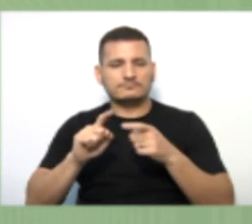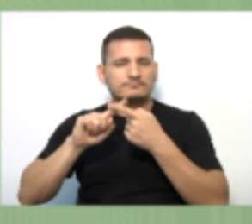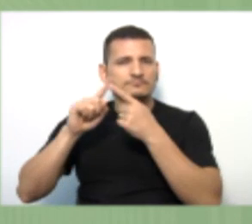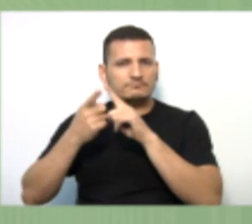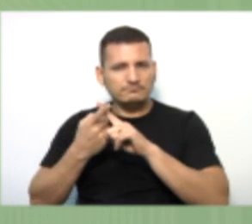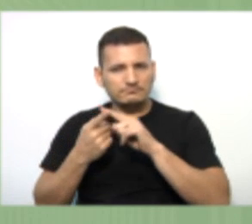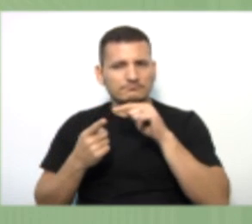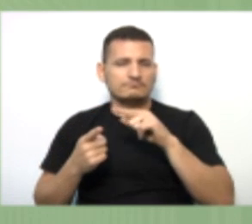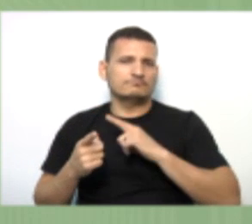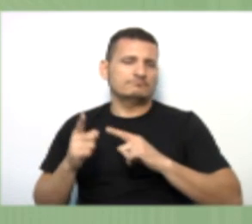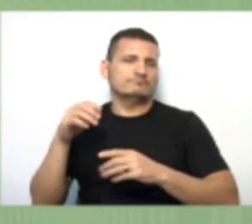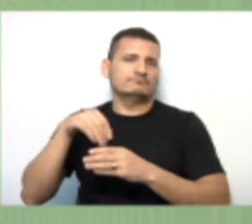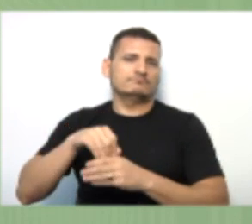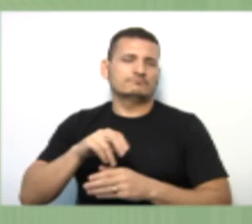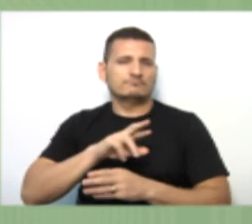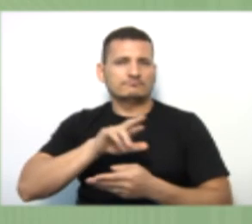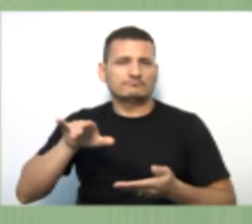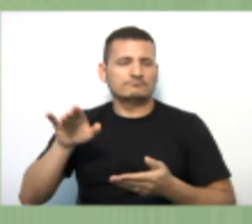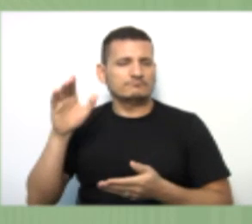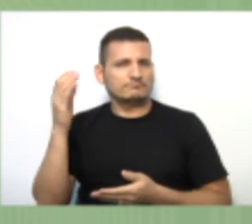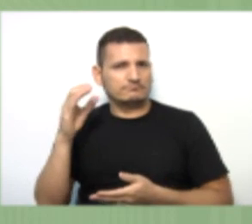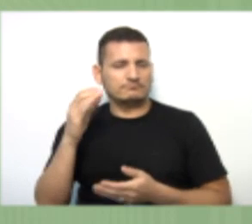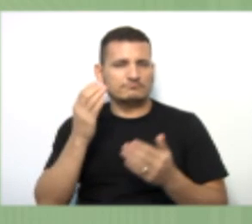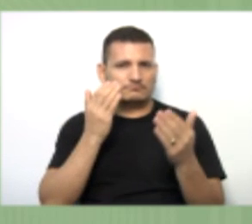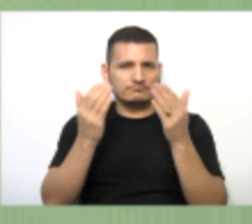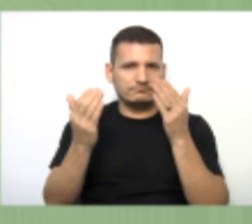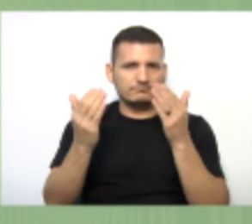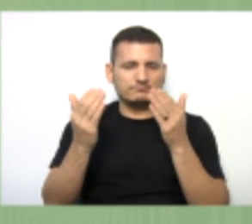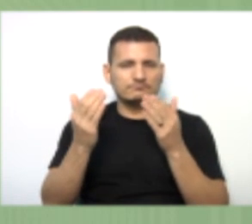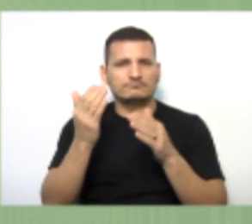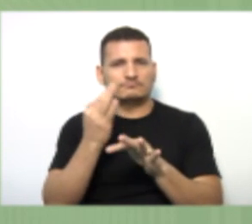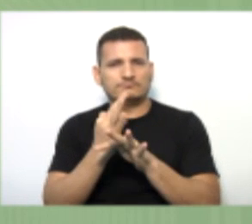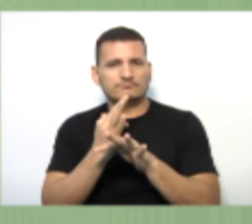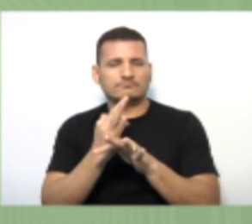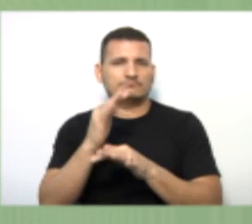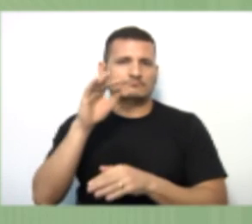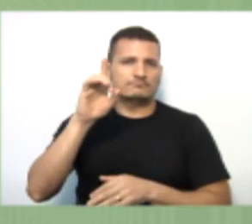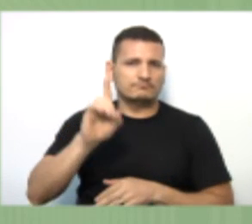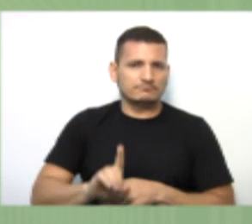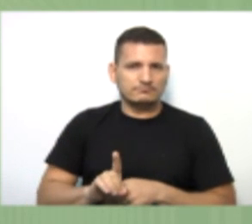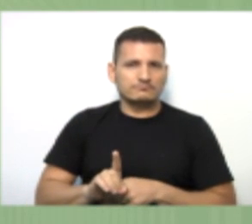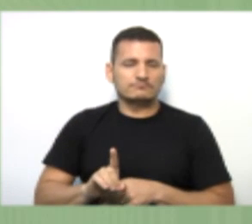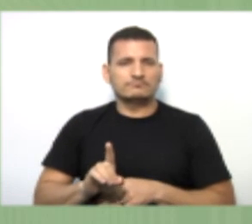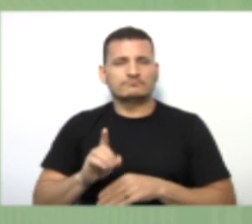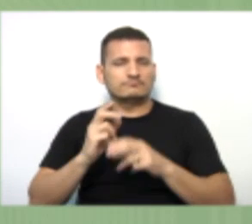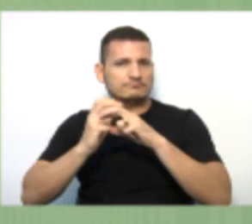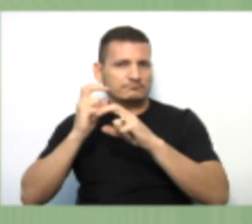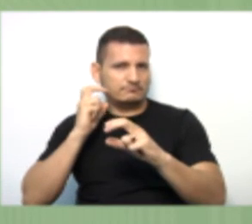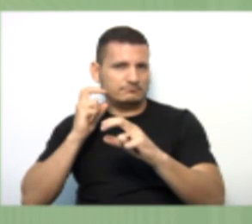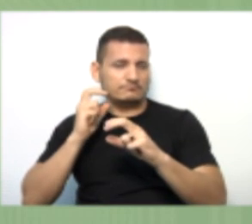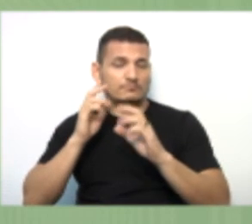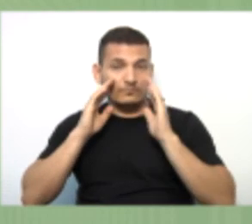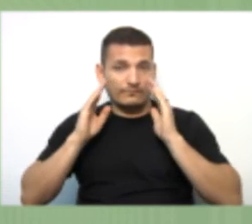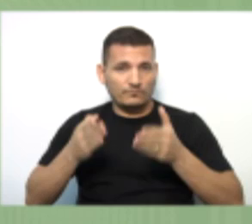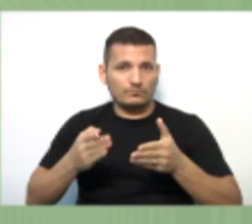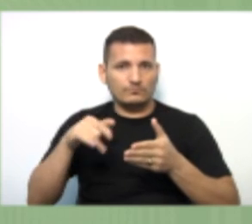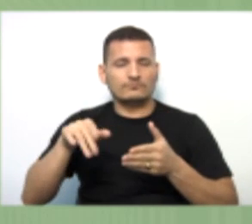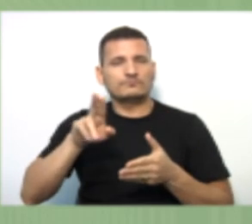diversas ciências, tais como psicologia, física, direito, engenharia, mas o nosso foco é aplicá-la